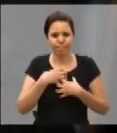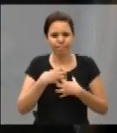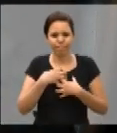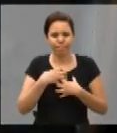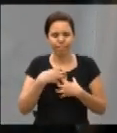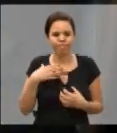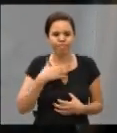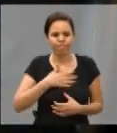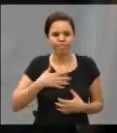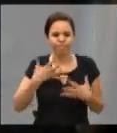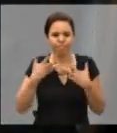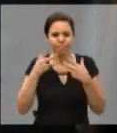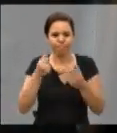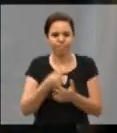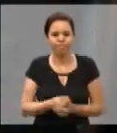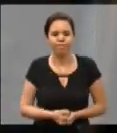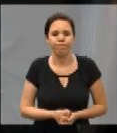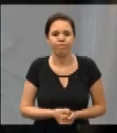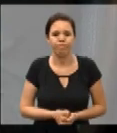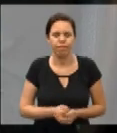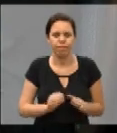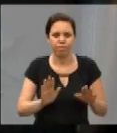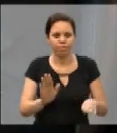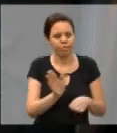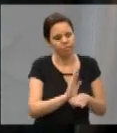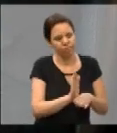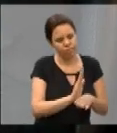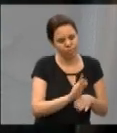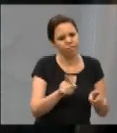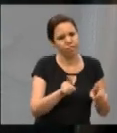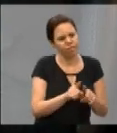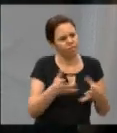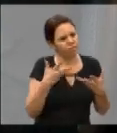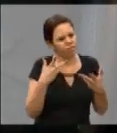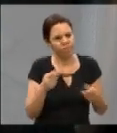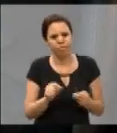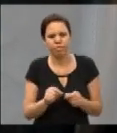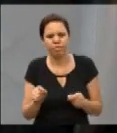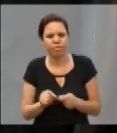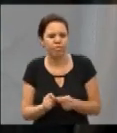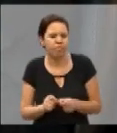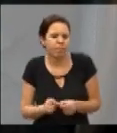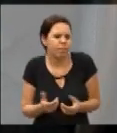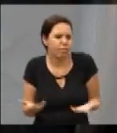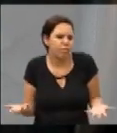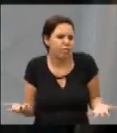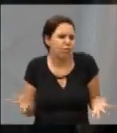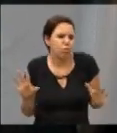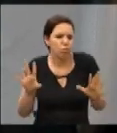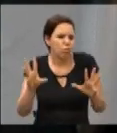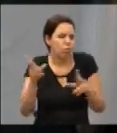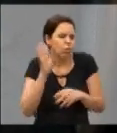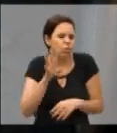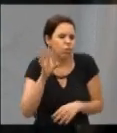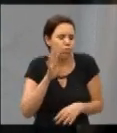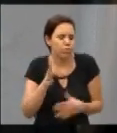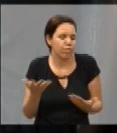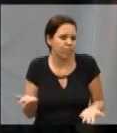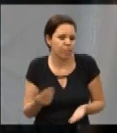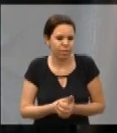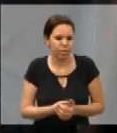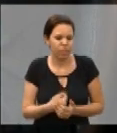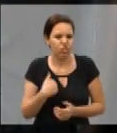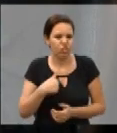mesmo maravilhosa de... Agora, o cinema também é encantador, tem é tudo muito legal. E é engraçado que